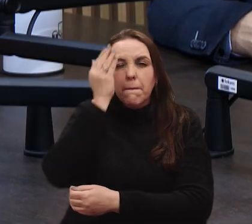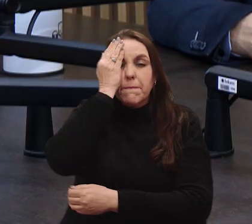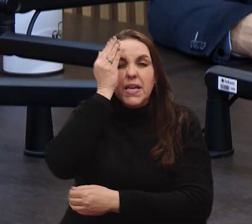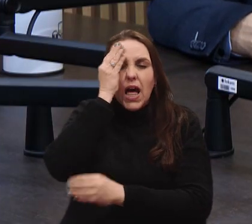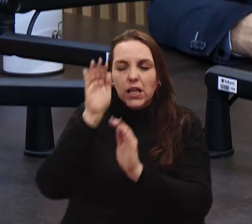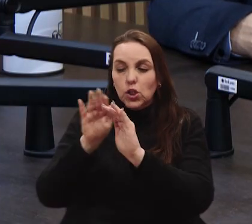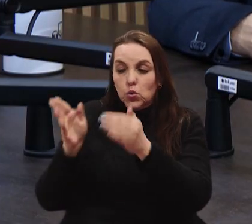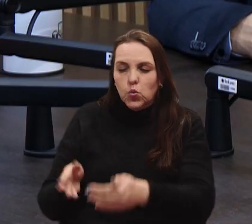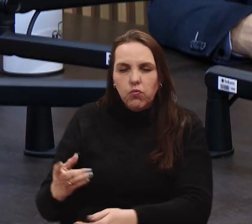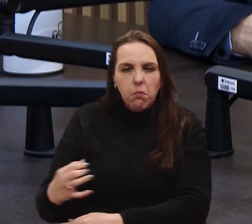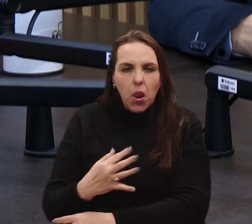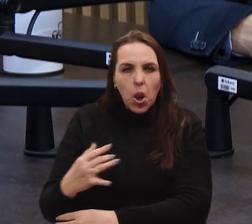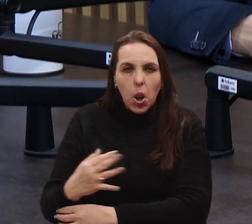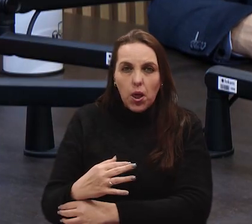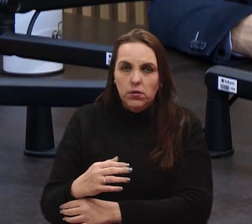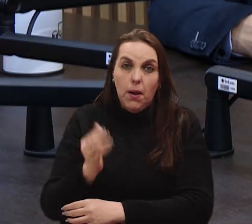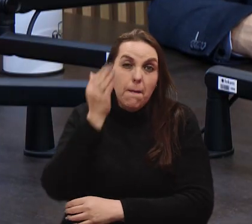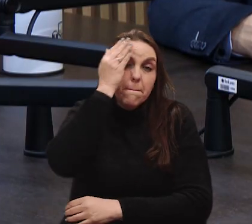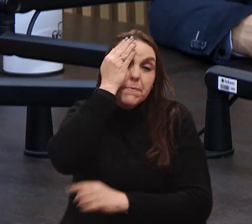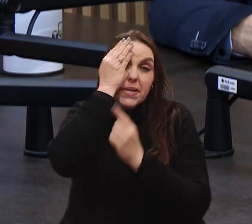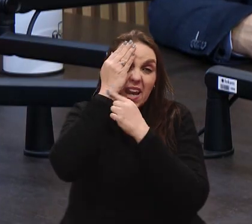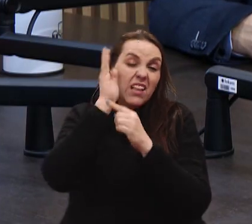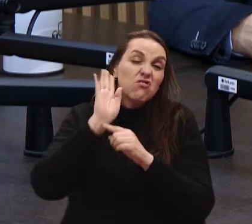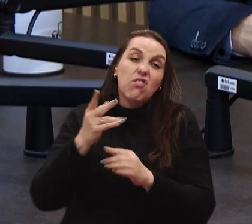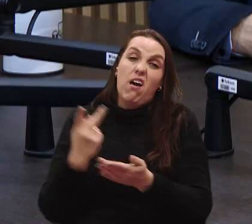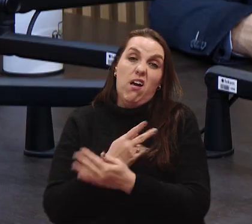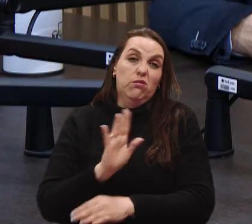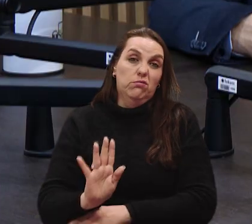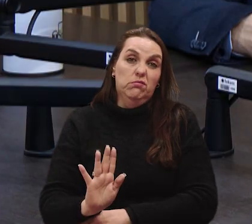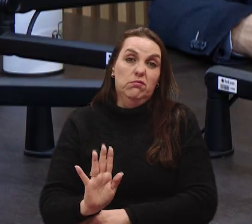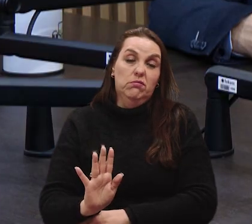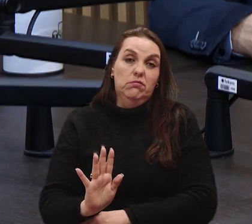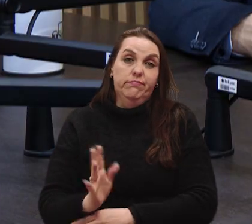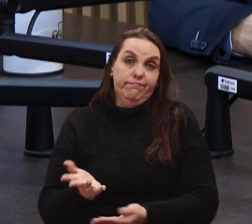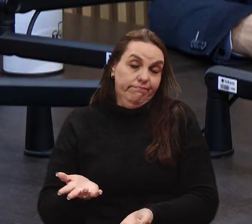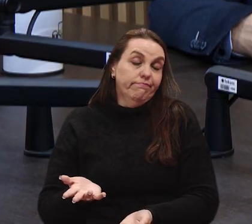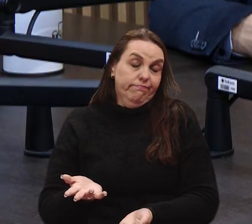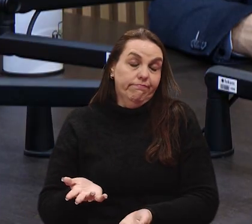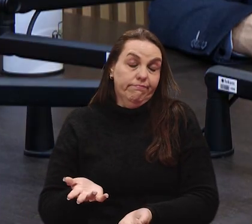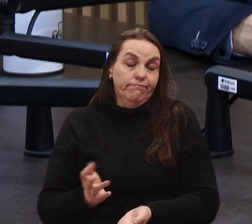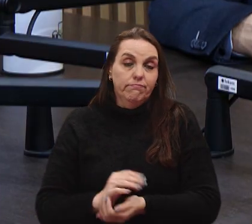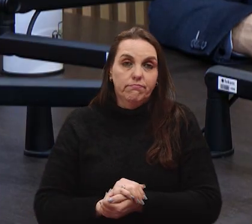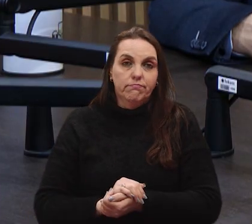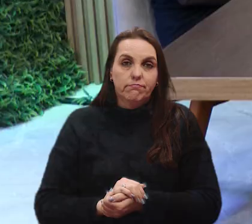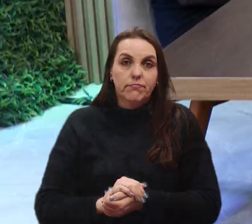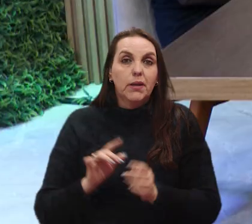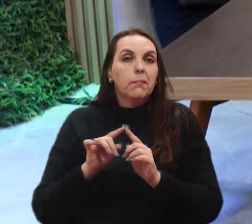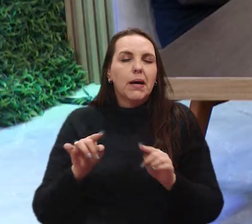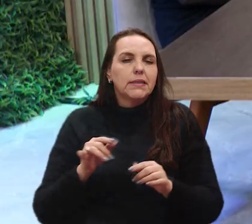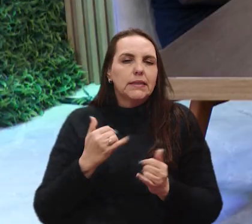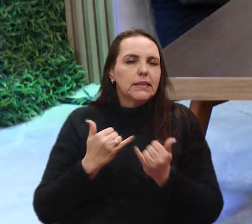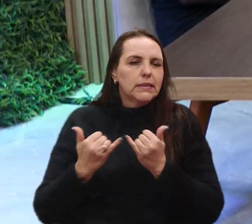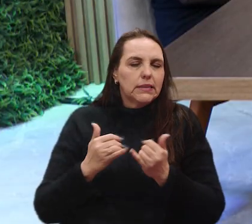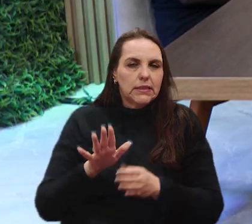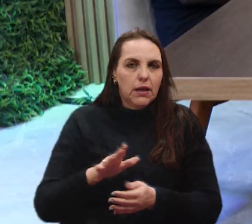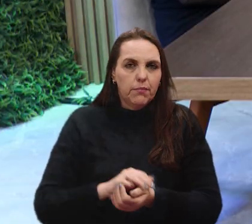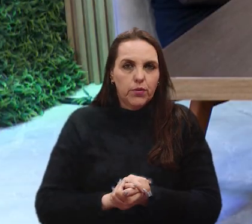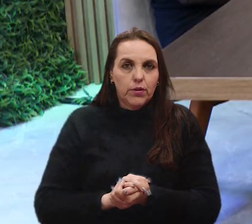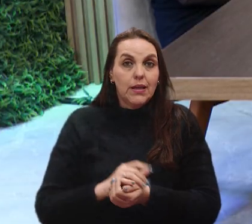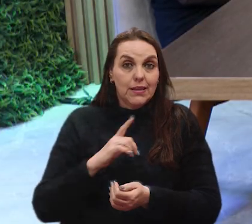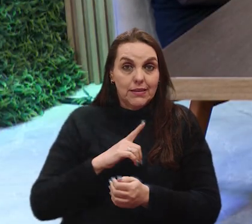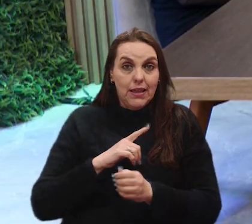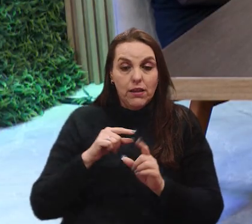pirata. Primeiro que é pirata, tá errado. Certo? Pirata tá errado. Mas tem